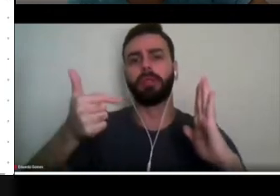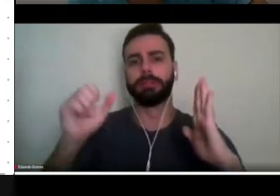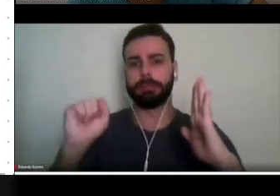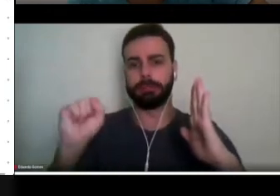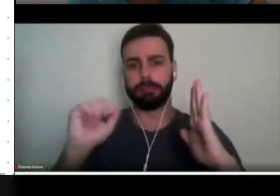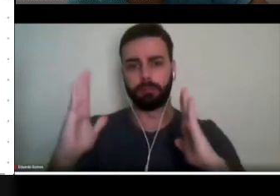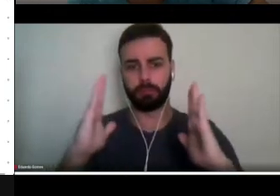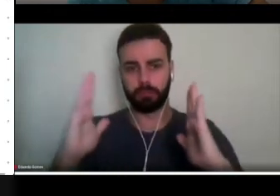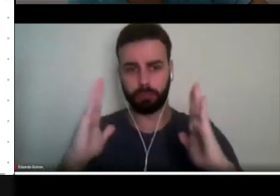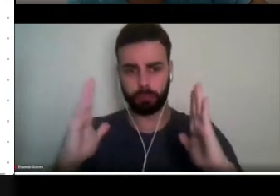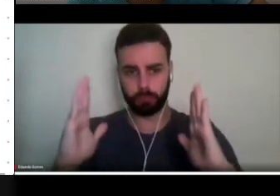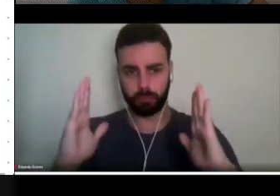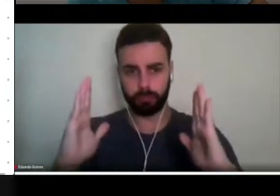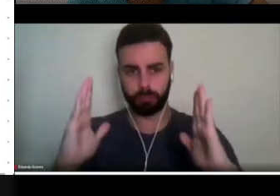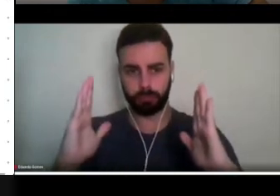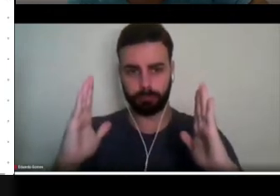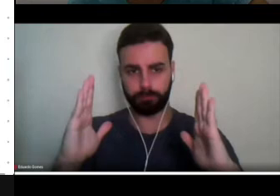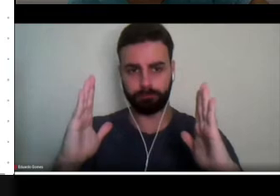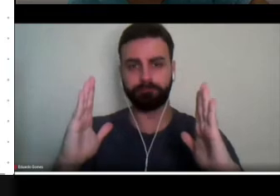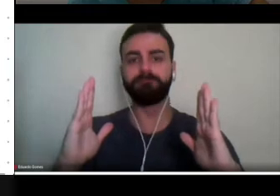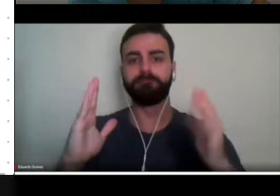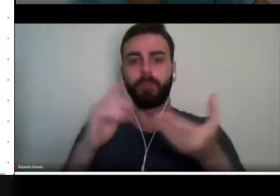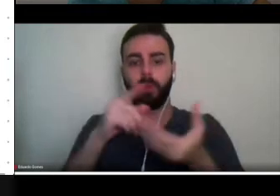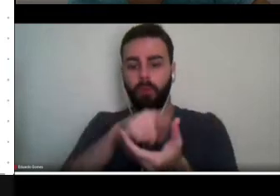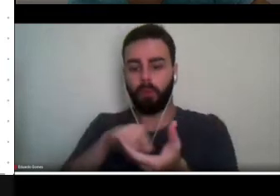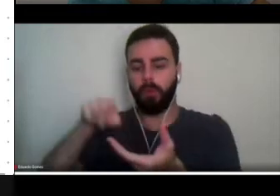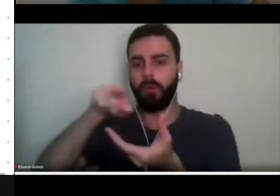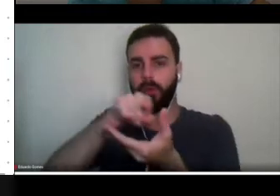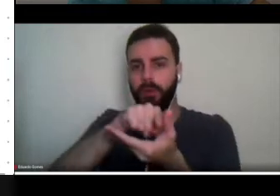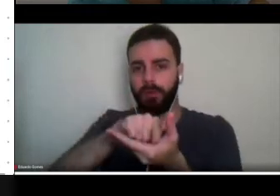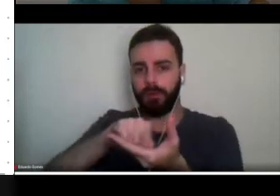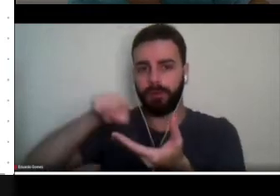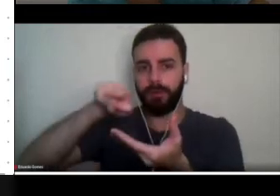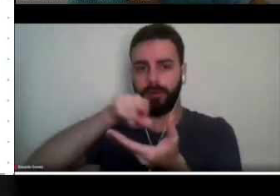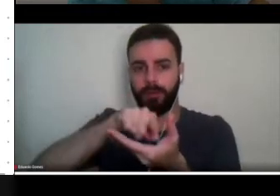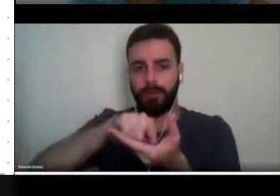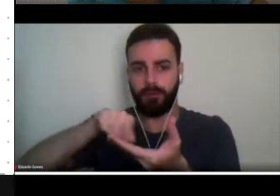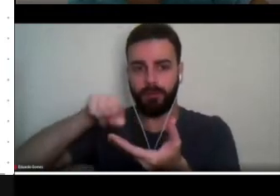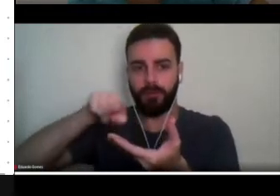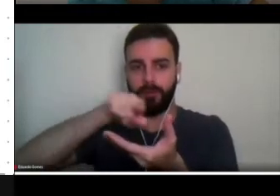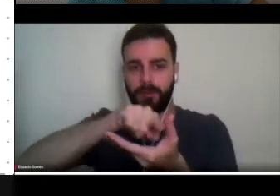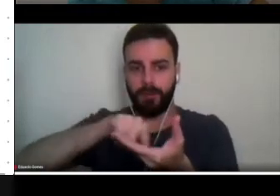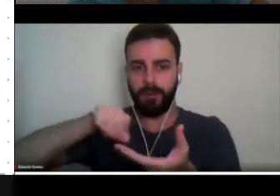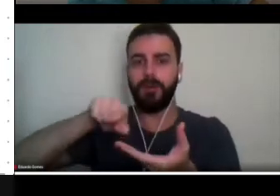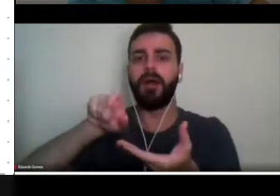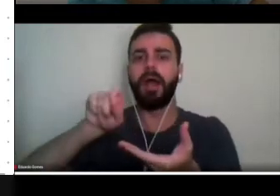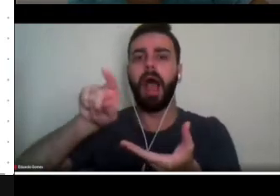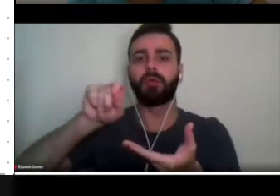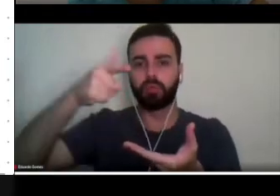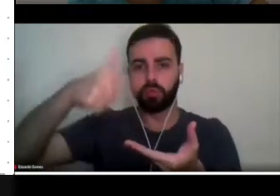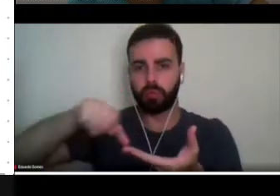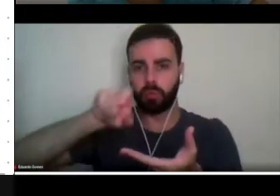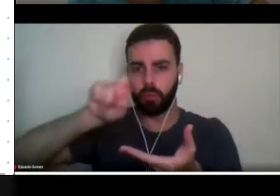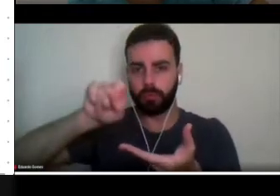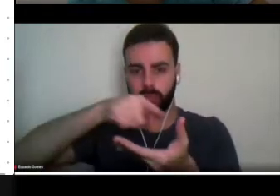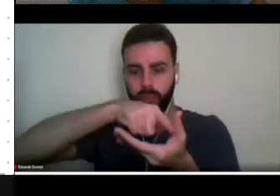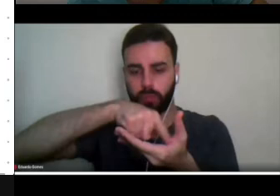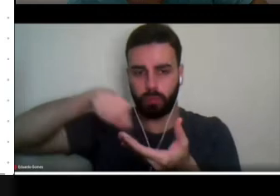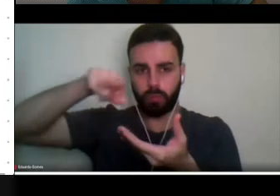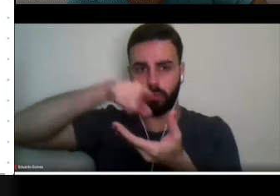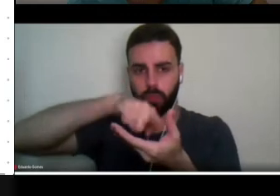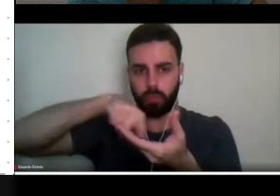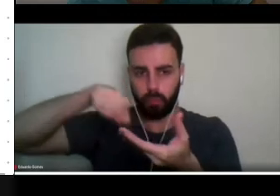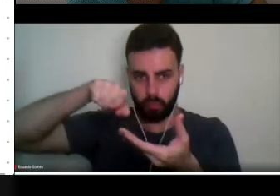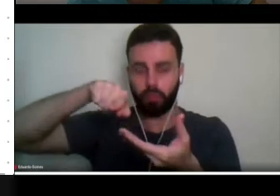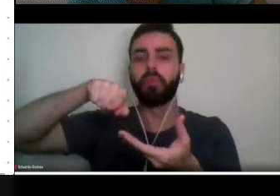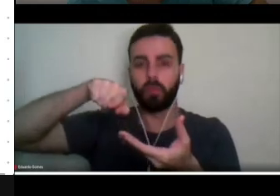até chegar em zero aqui, em 10 segundos, e depois a inclinação ela vai aumentando de novo.